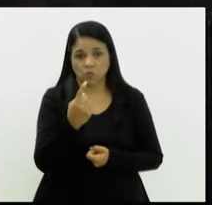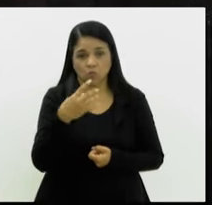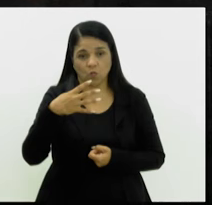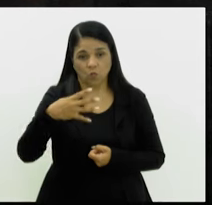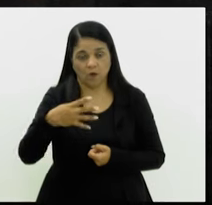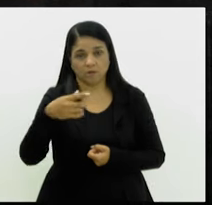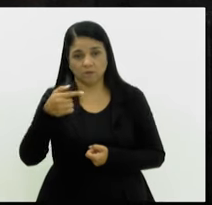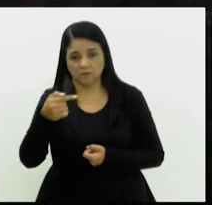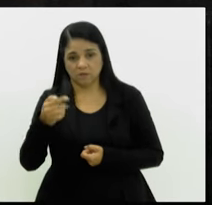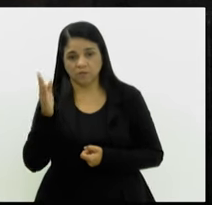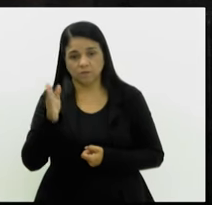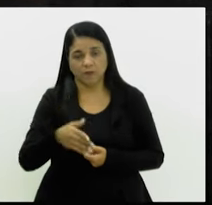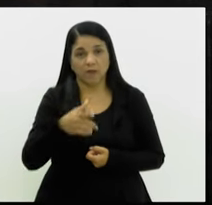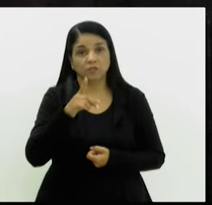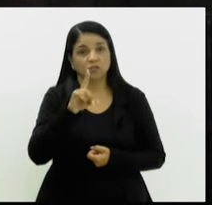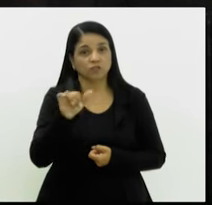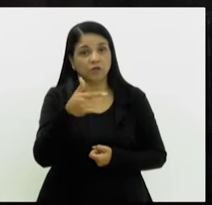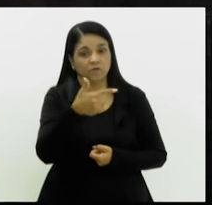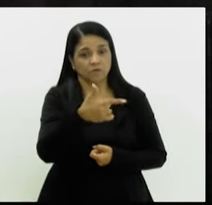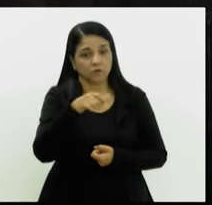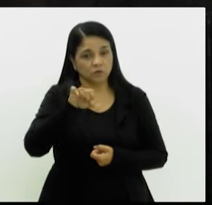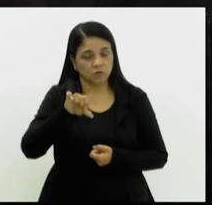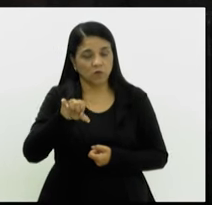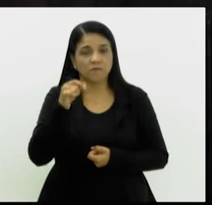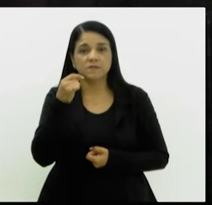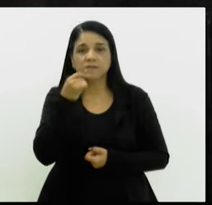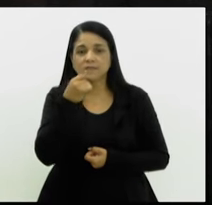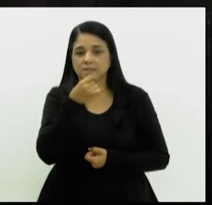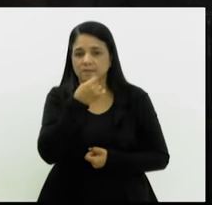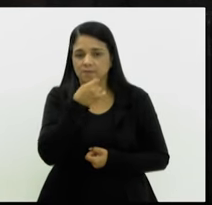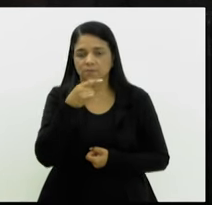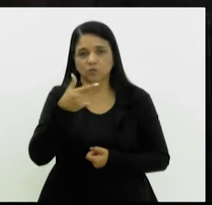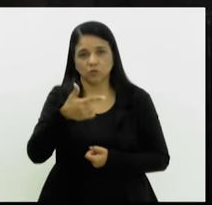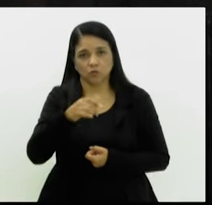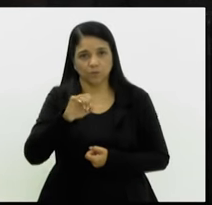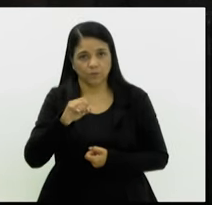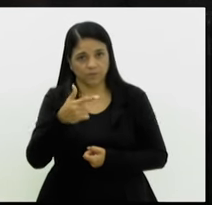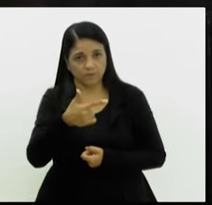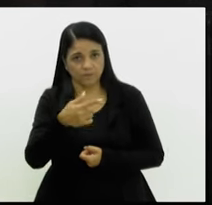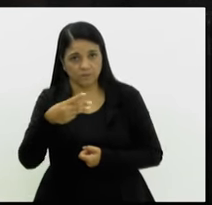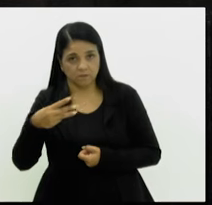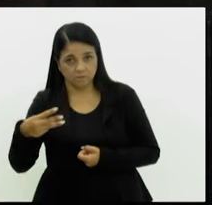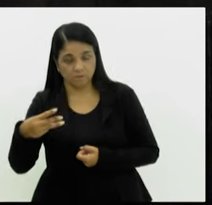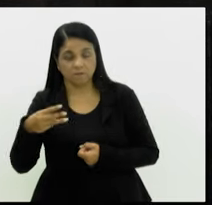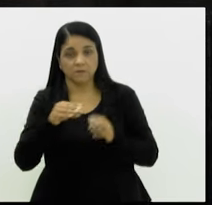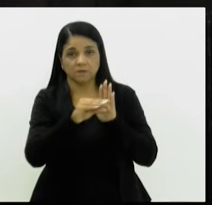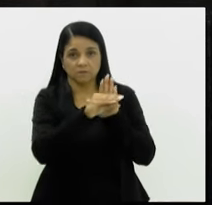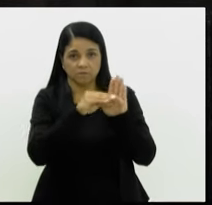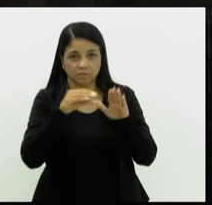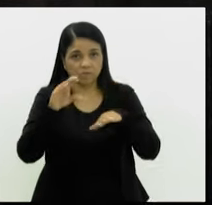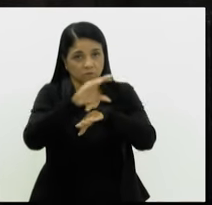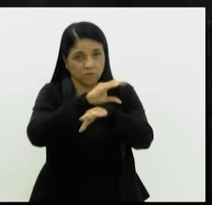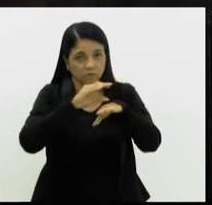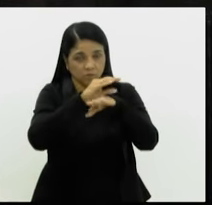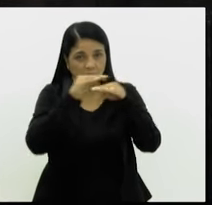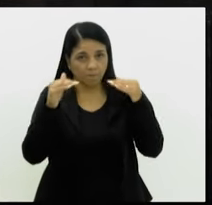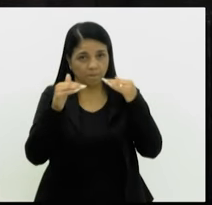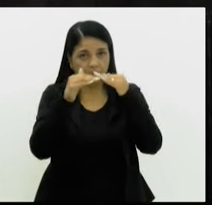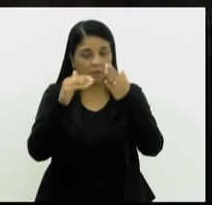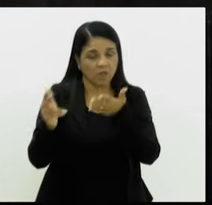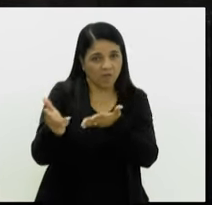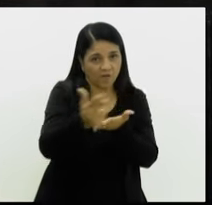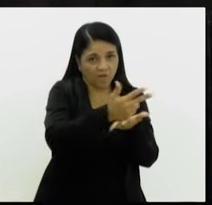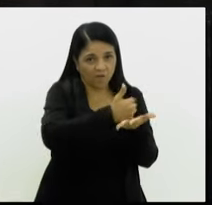147 de 29 de setembro de 23. A emenda constitucional da reforma tributária é